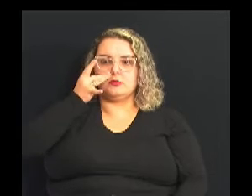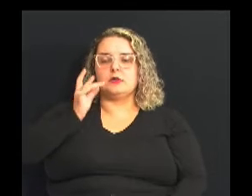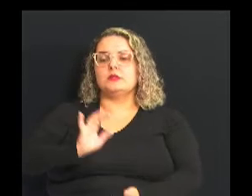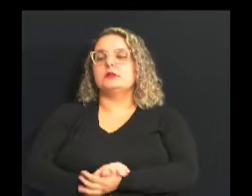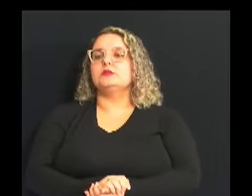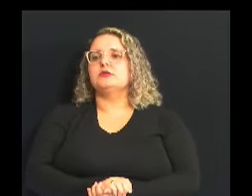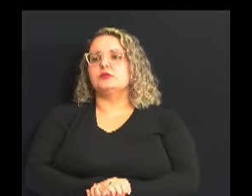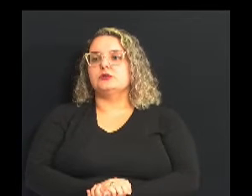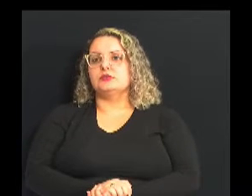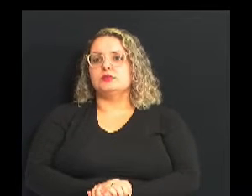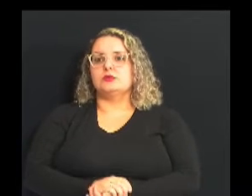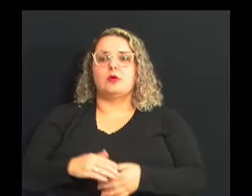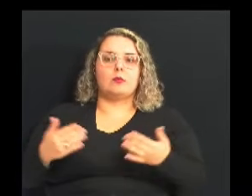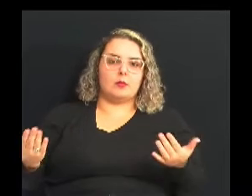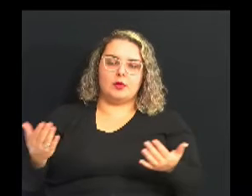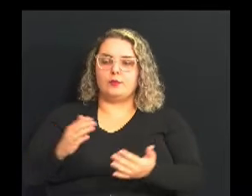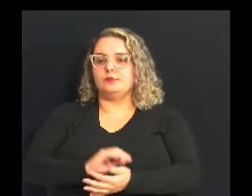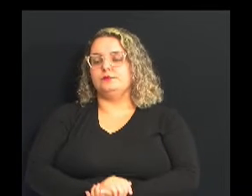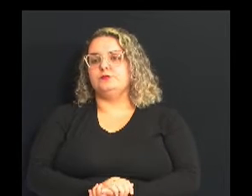Bem,